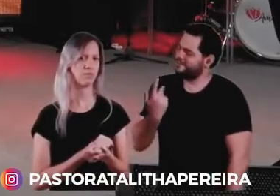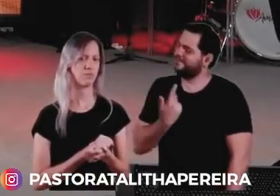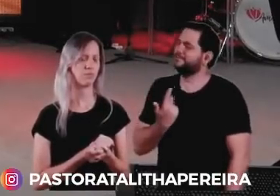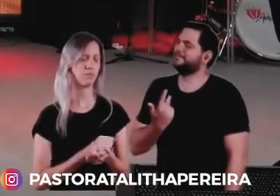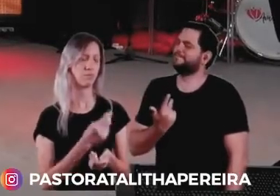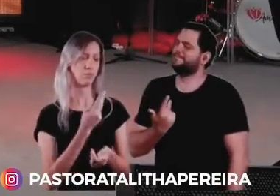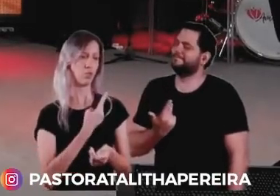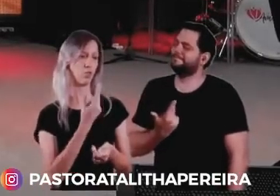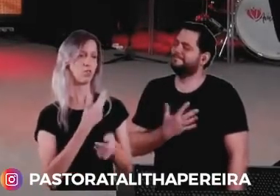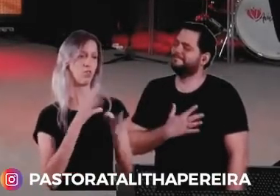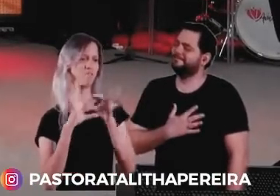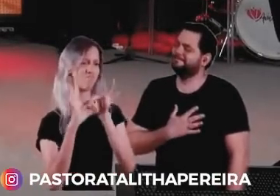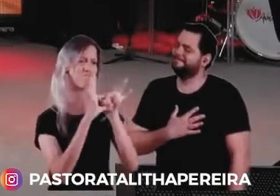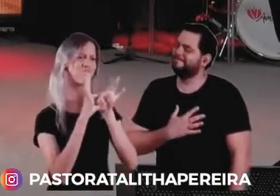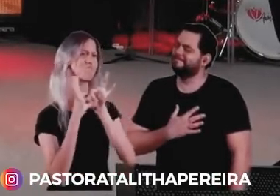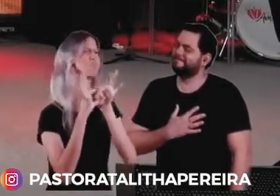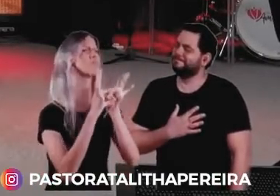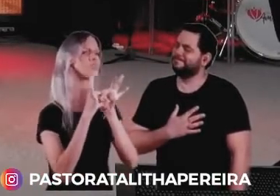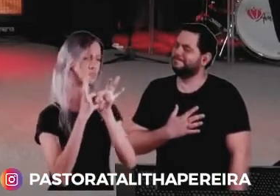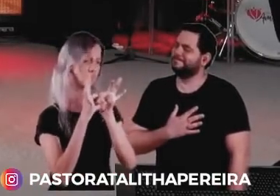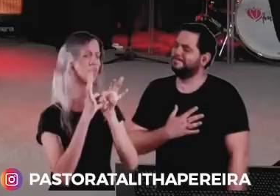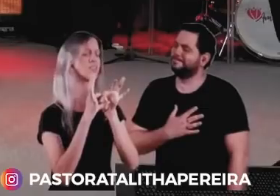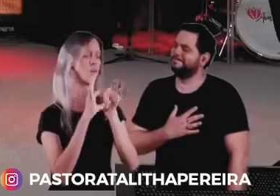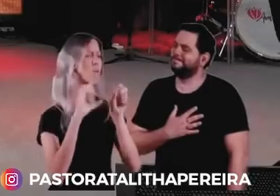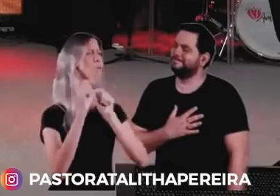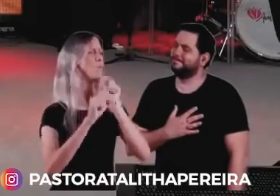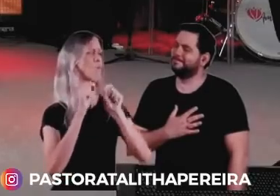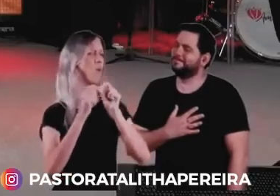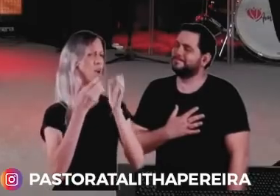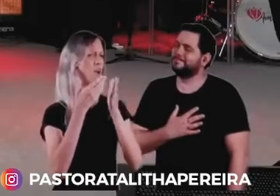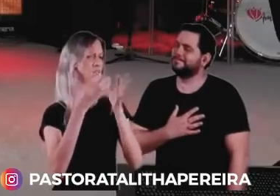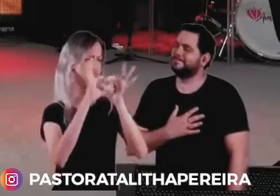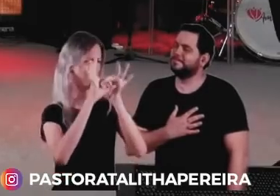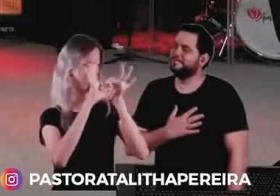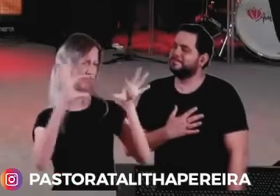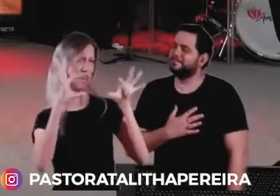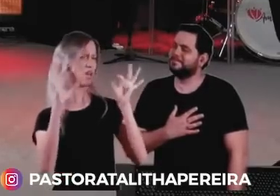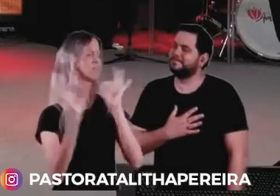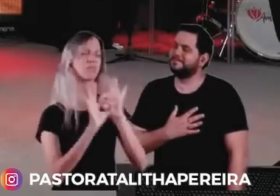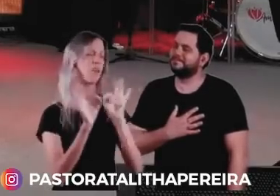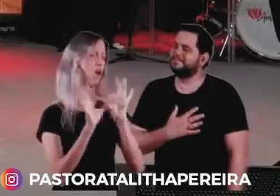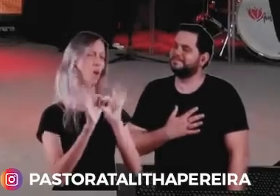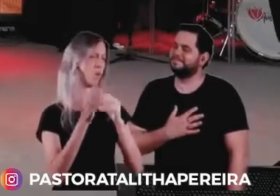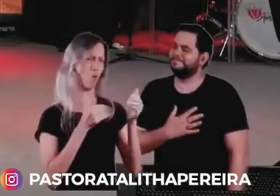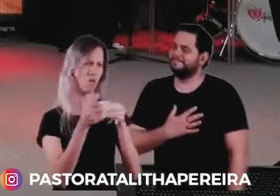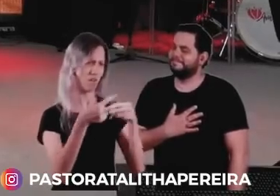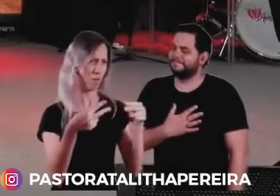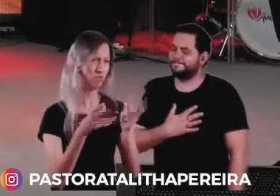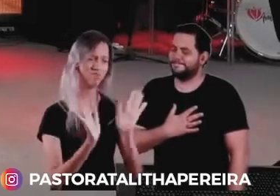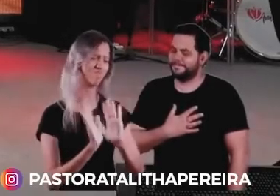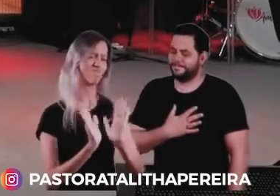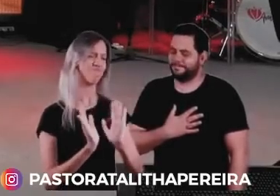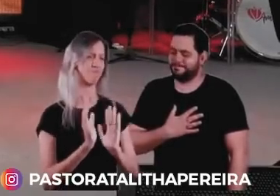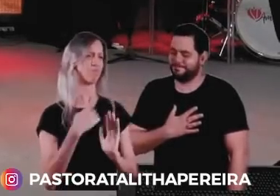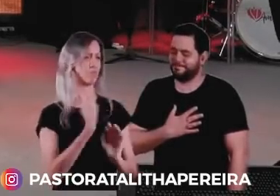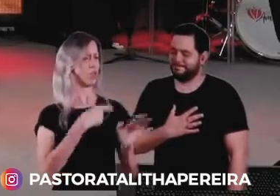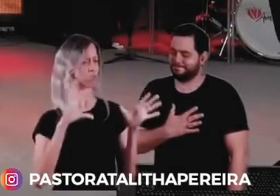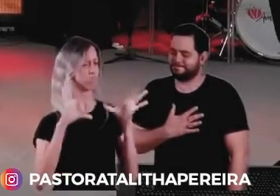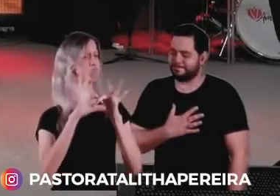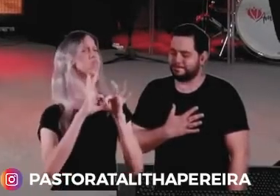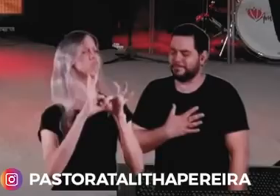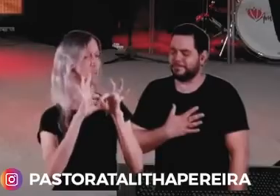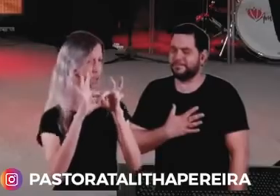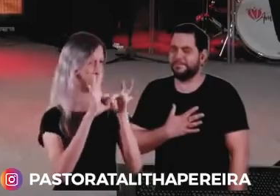Nós temos uma aliança. E essa aliança não pode ser quebrada por qualquer coisa. Nós temos uma